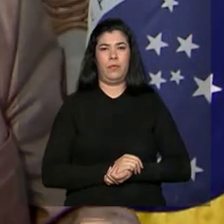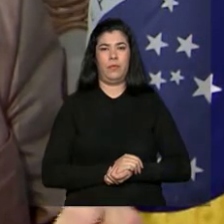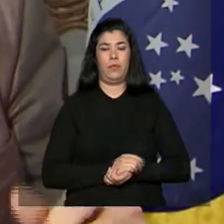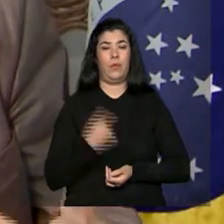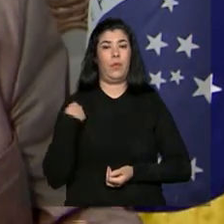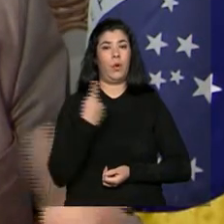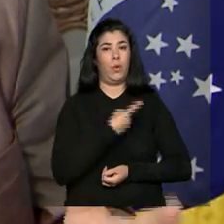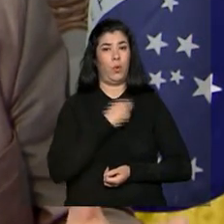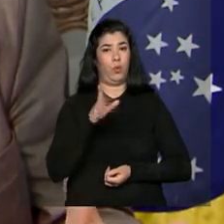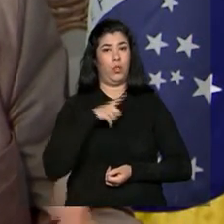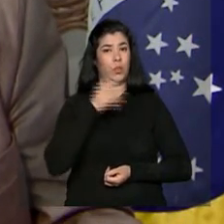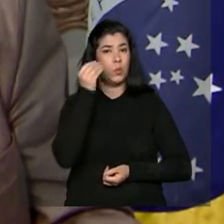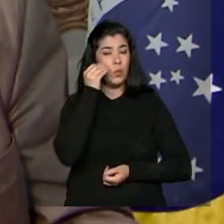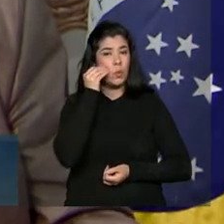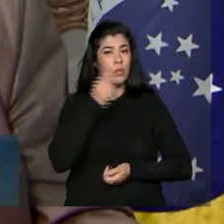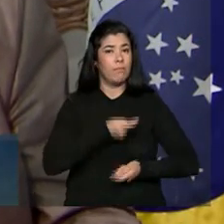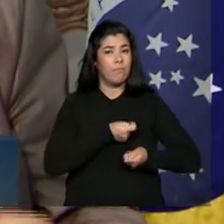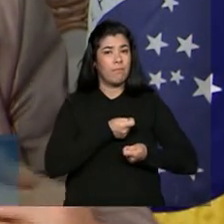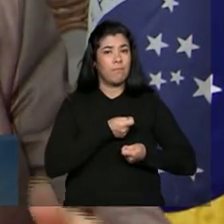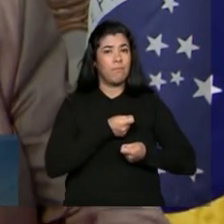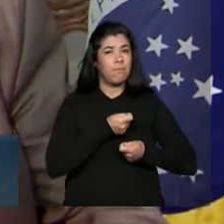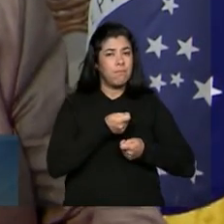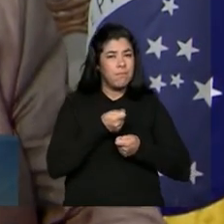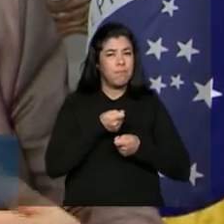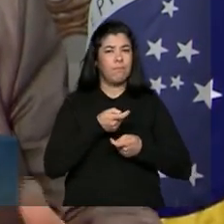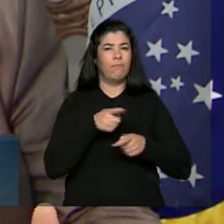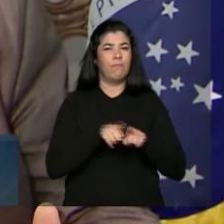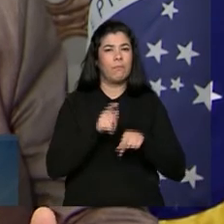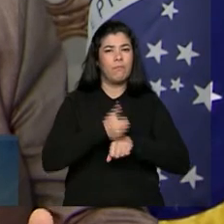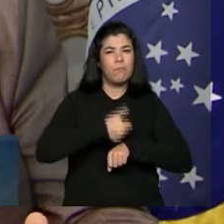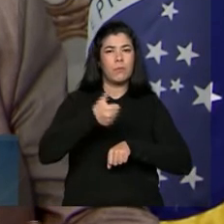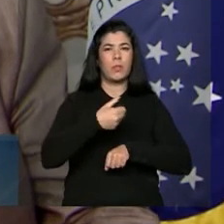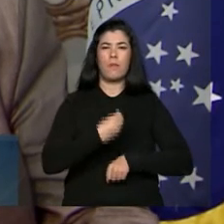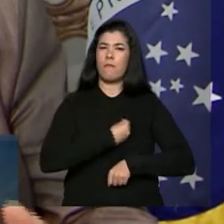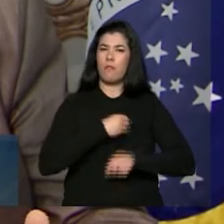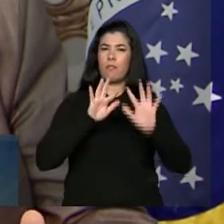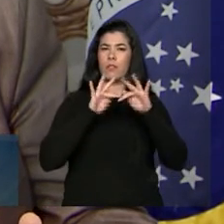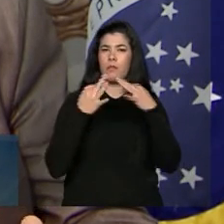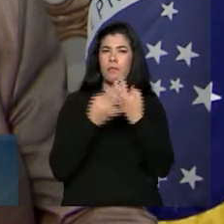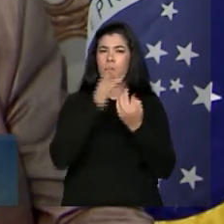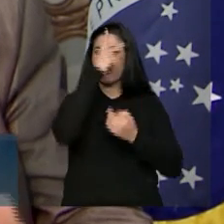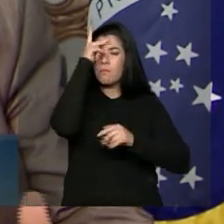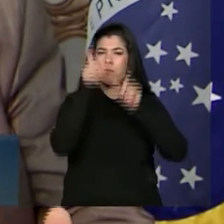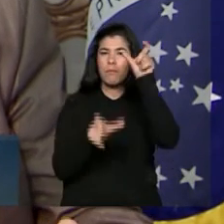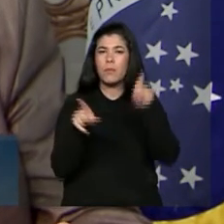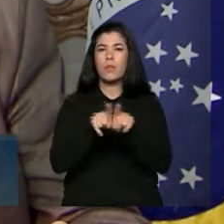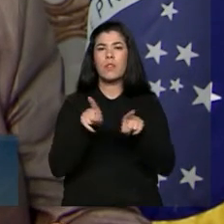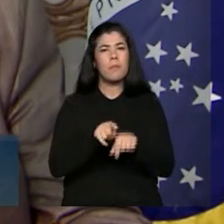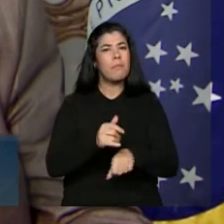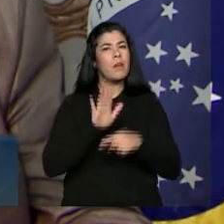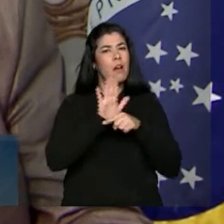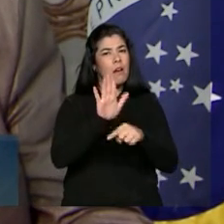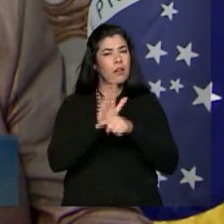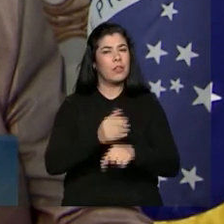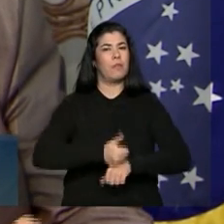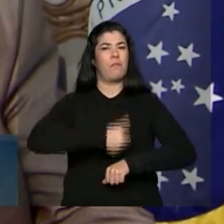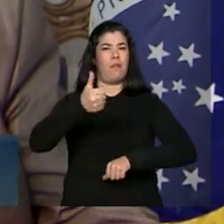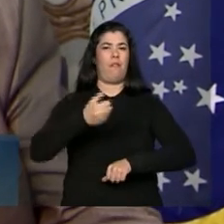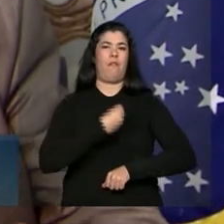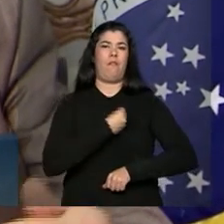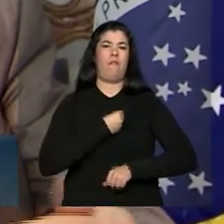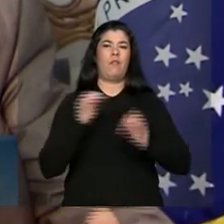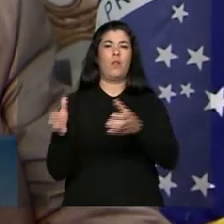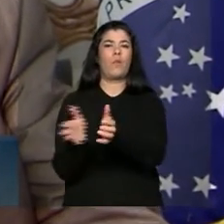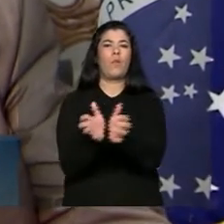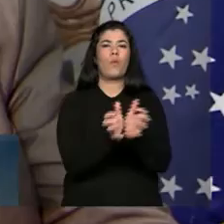Nós estamos melhorando a vida de pessoas, de famílias e, às vezes, de comunidades inteiras, que vivem,